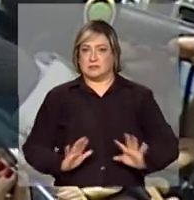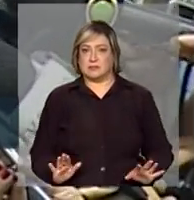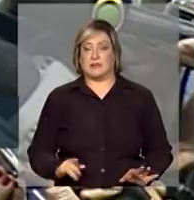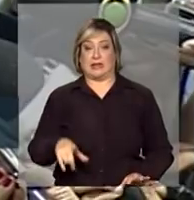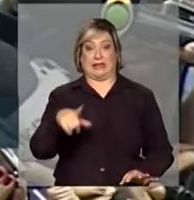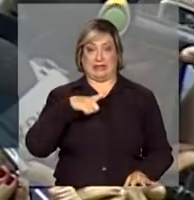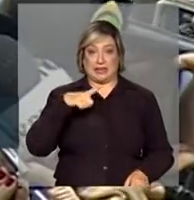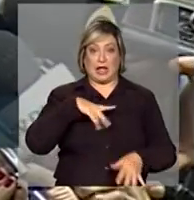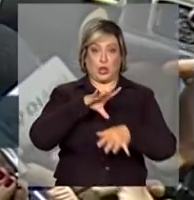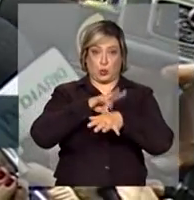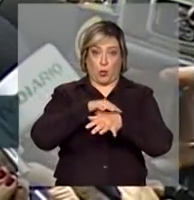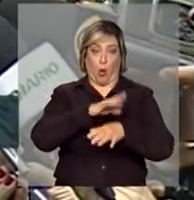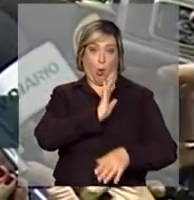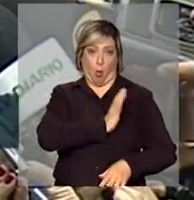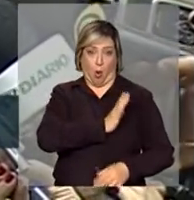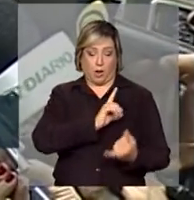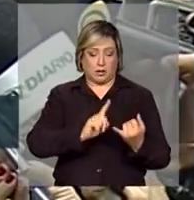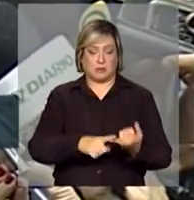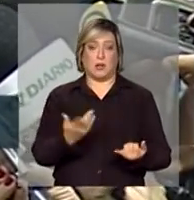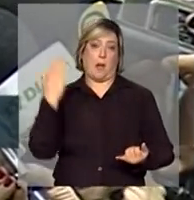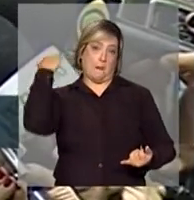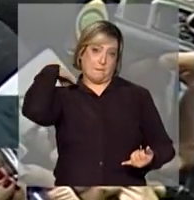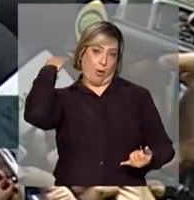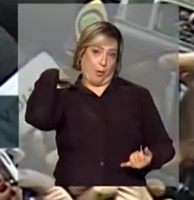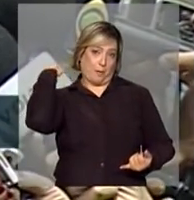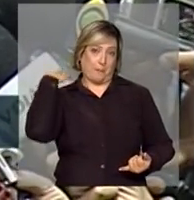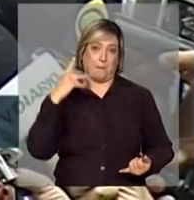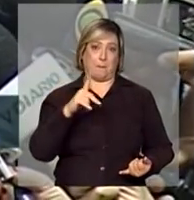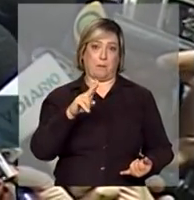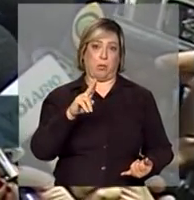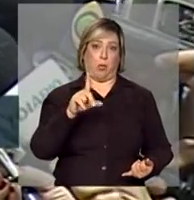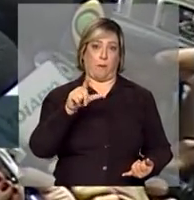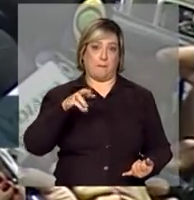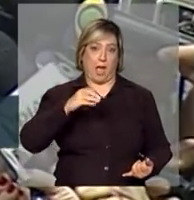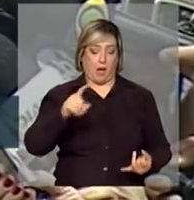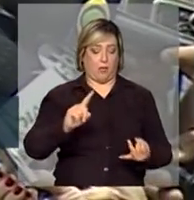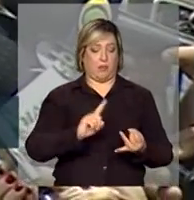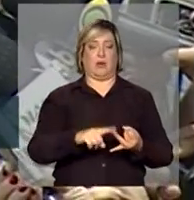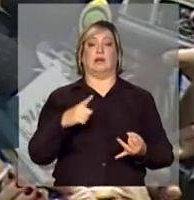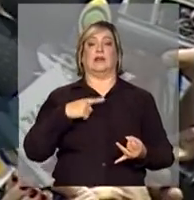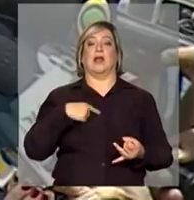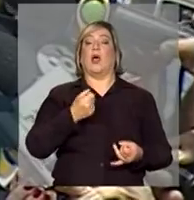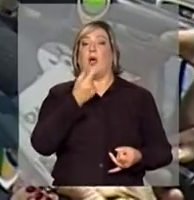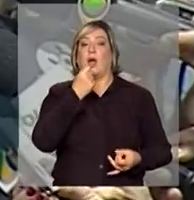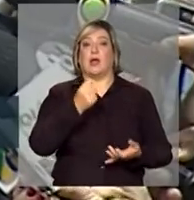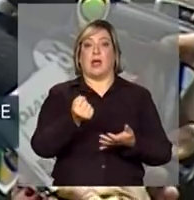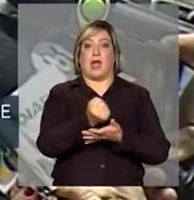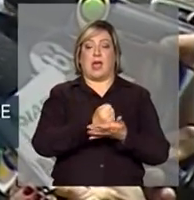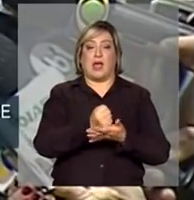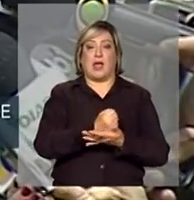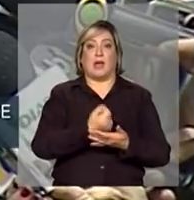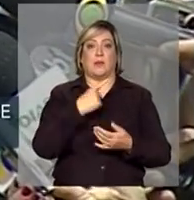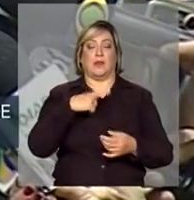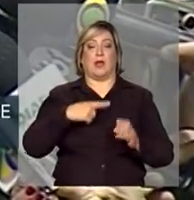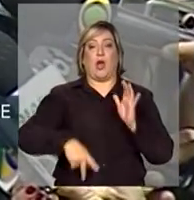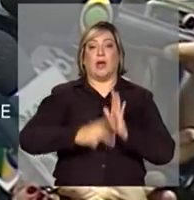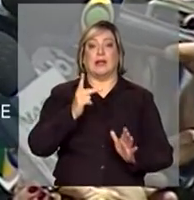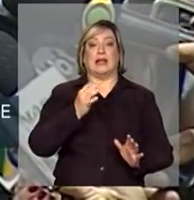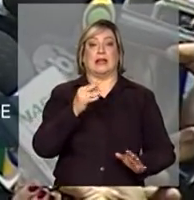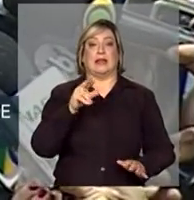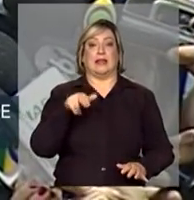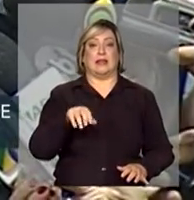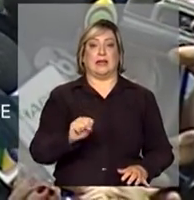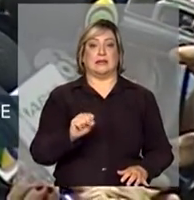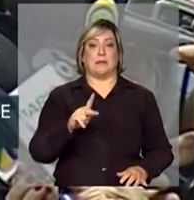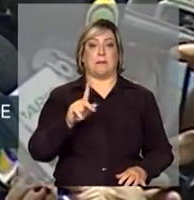tenham doenças cardíacas, doenças pulmonares crônicas, façam algum tipo de medicamento de imunossupressão, transplantados